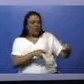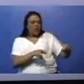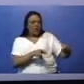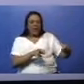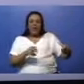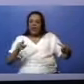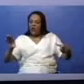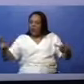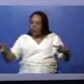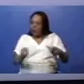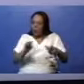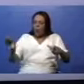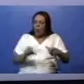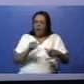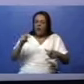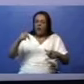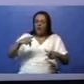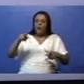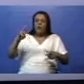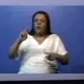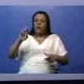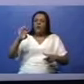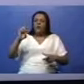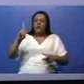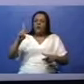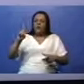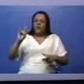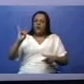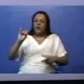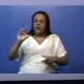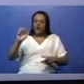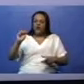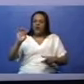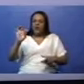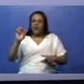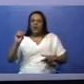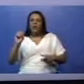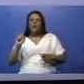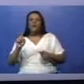resto. Deixava-me tonta. Vamos de novo? Então tá, segundo